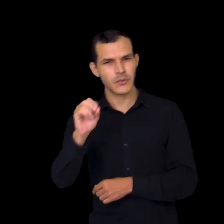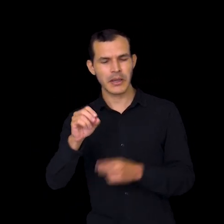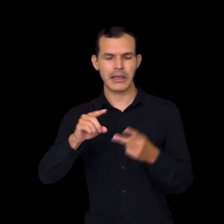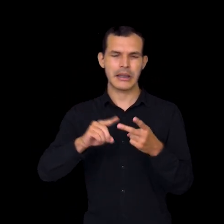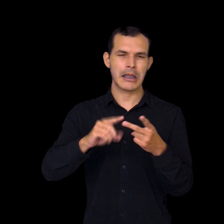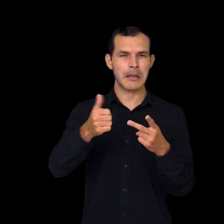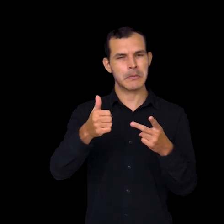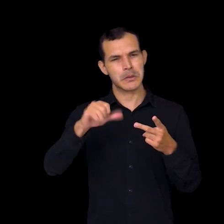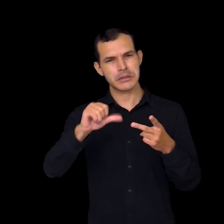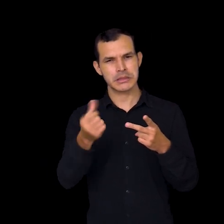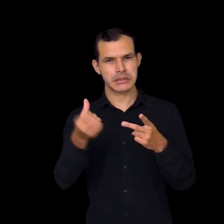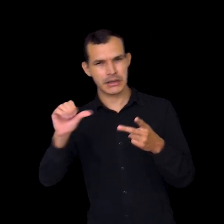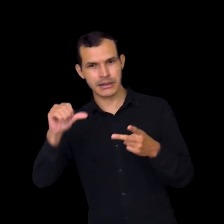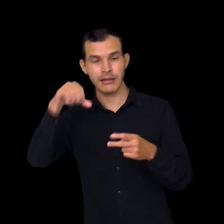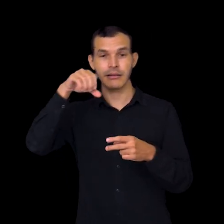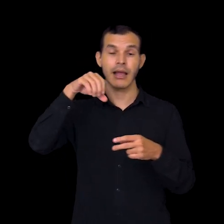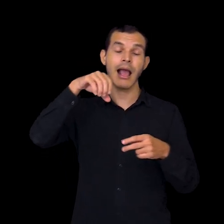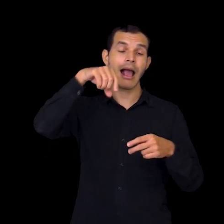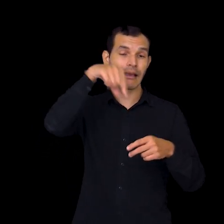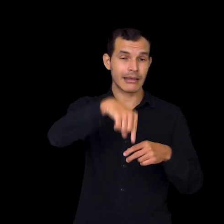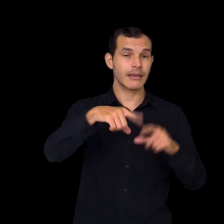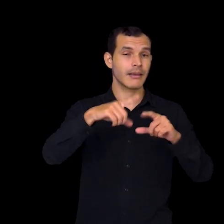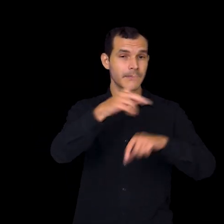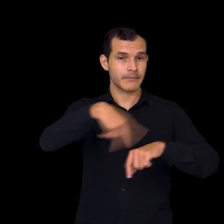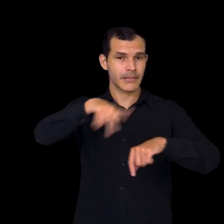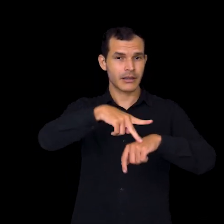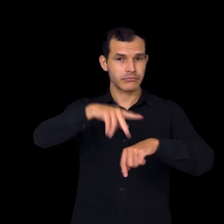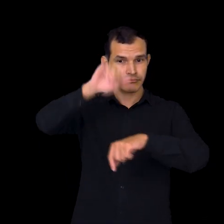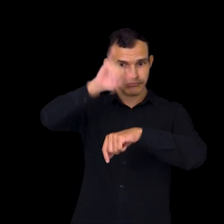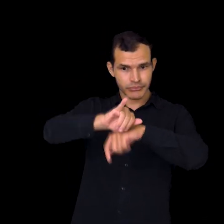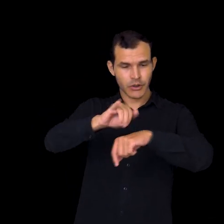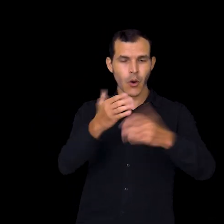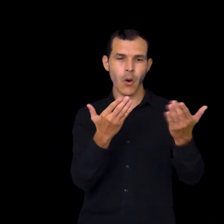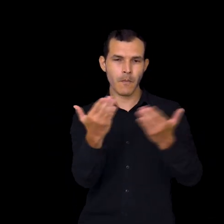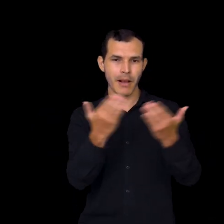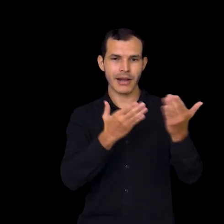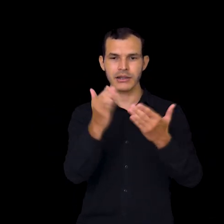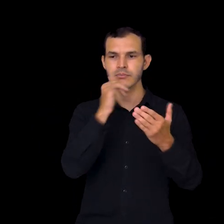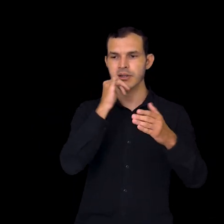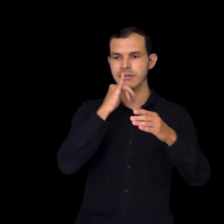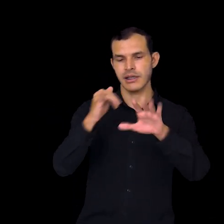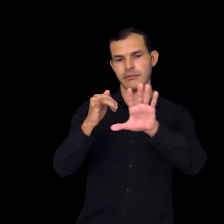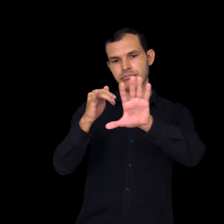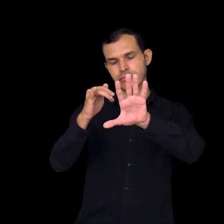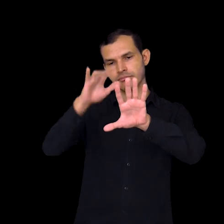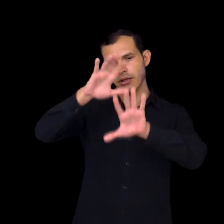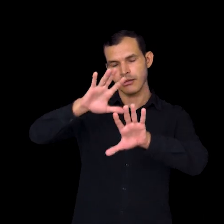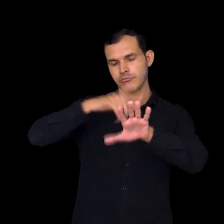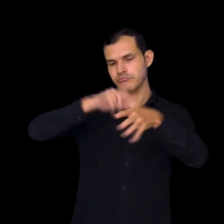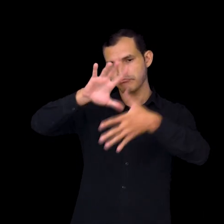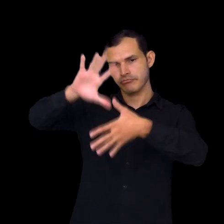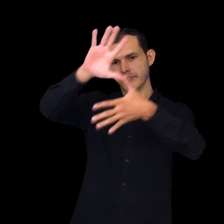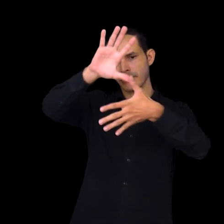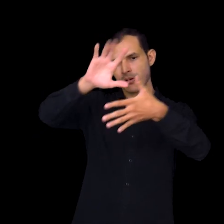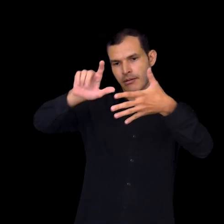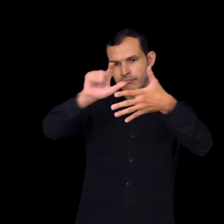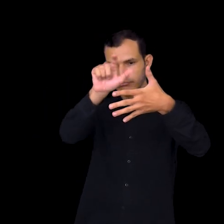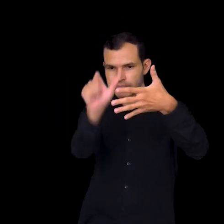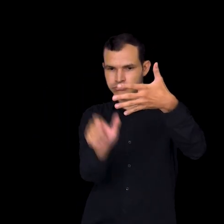60, o centro do país, aqui, embora estivesse esvaziado se comparado com o litoral, já tinha uma ocupação